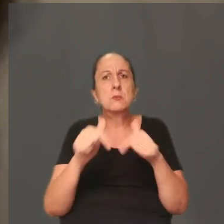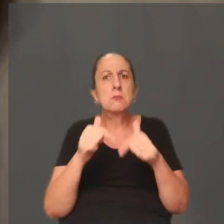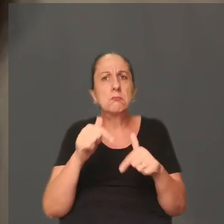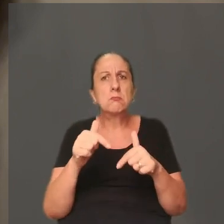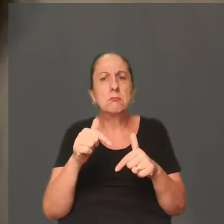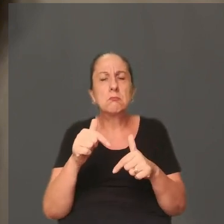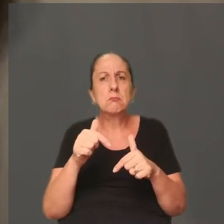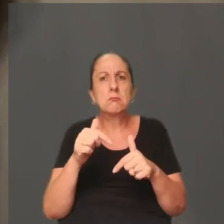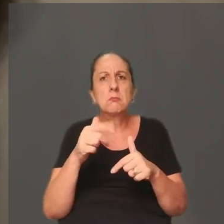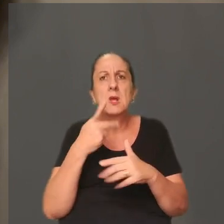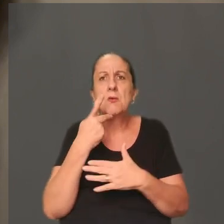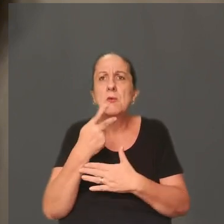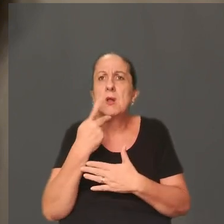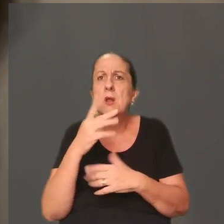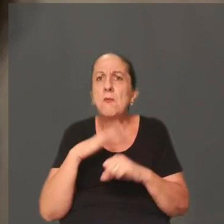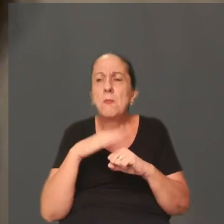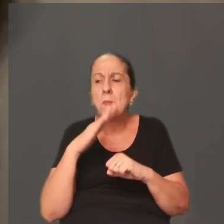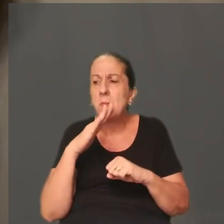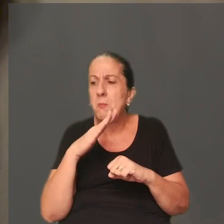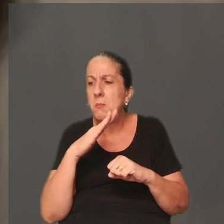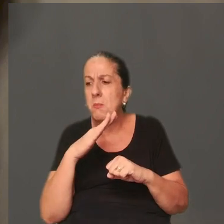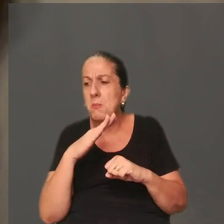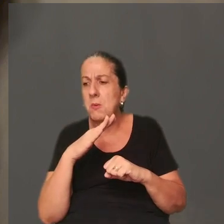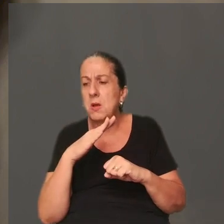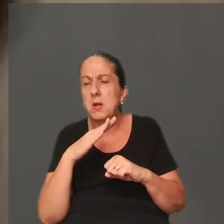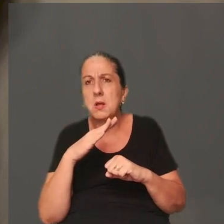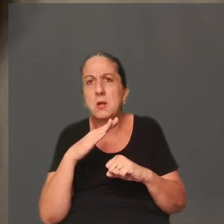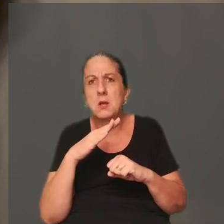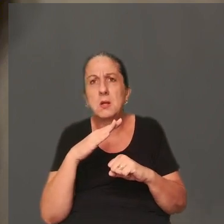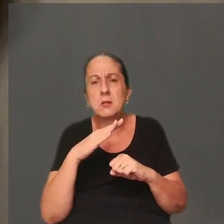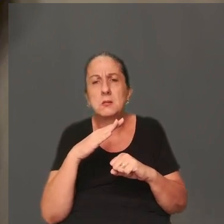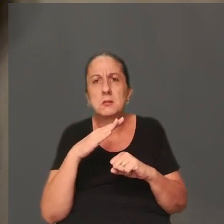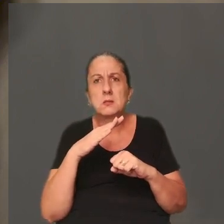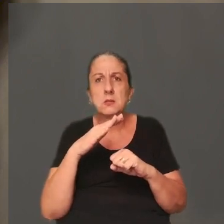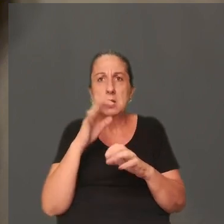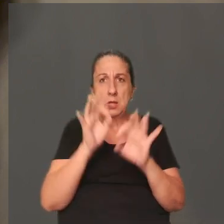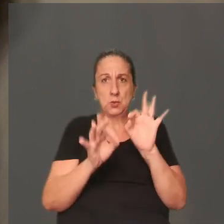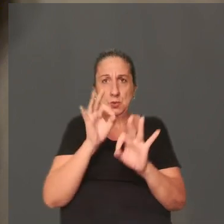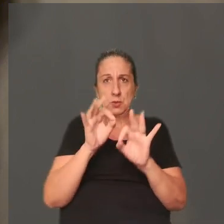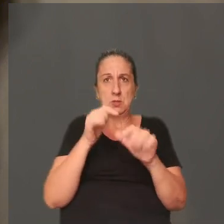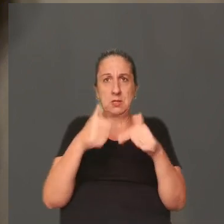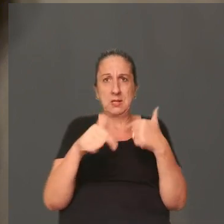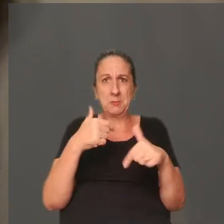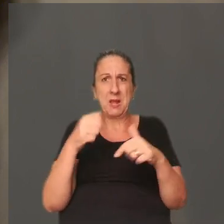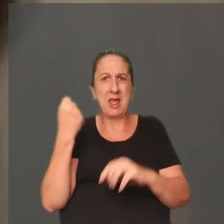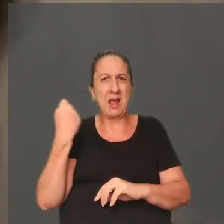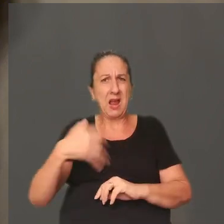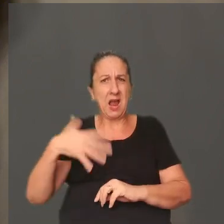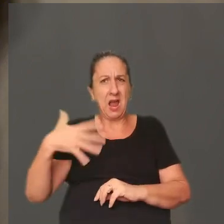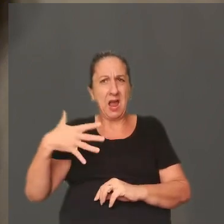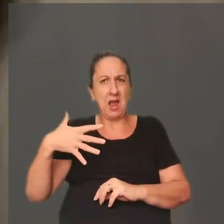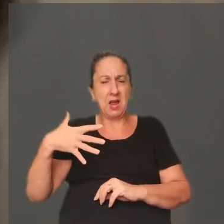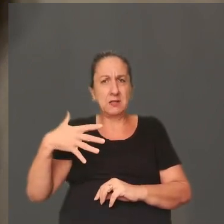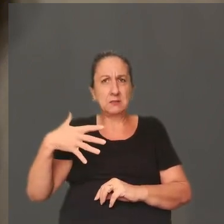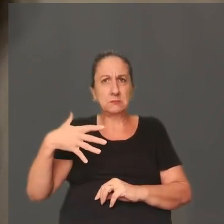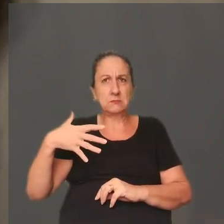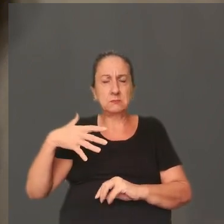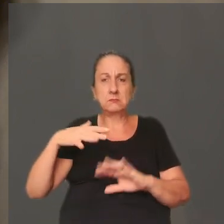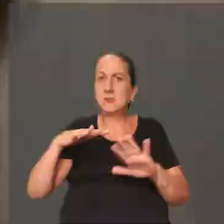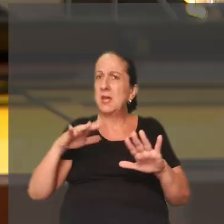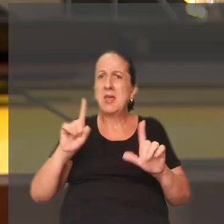da Justiça do Trabalho, e disse mais, no segundo momento, disse assim: a Justiça do Trabalho é muito